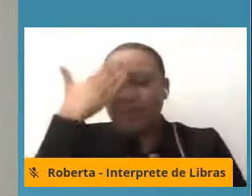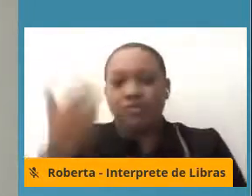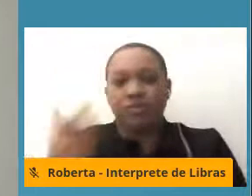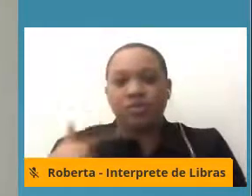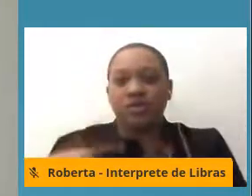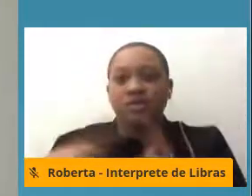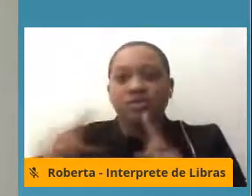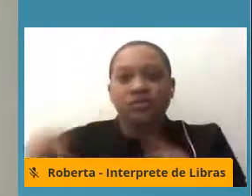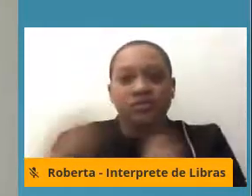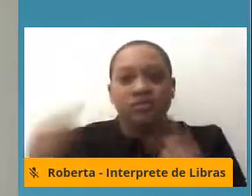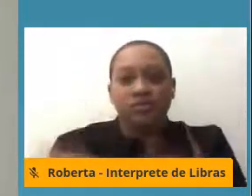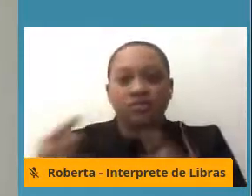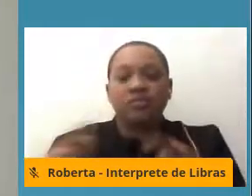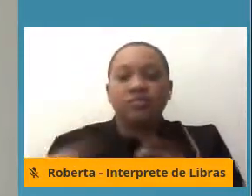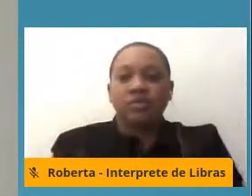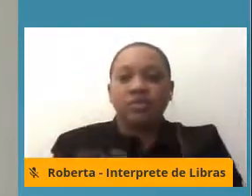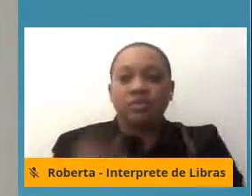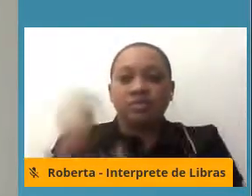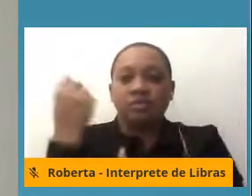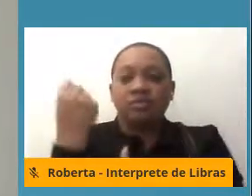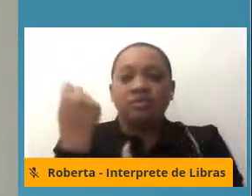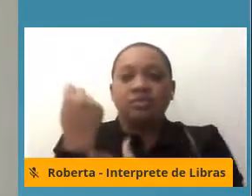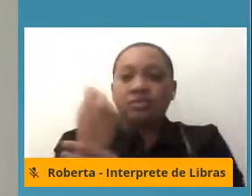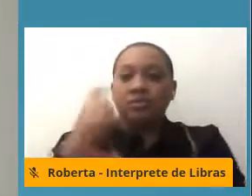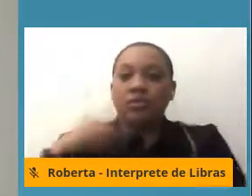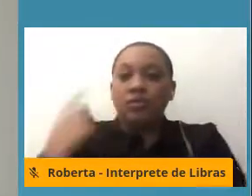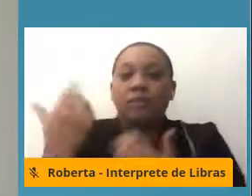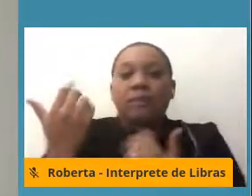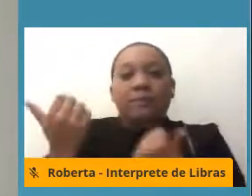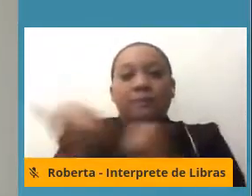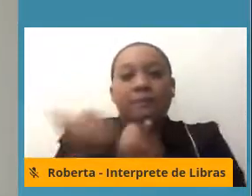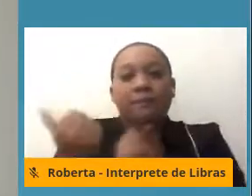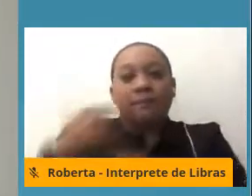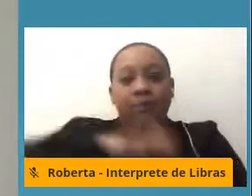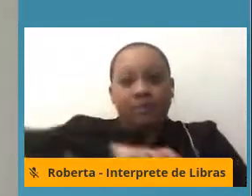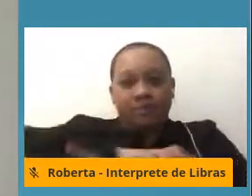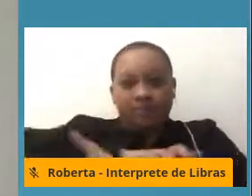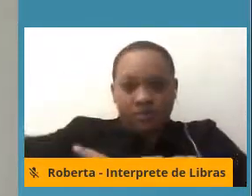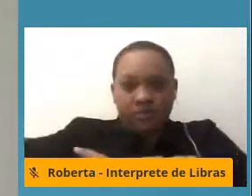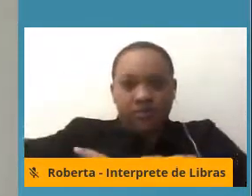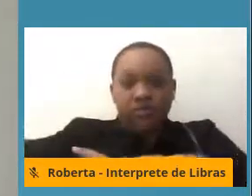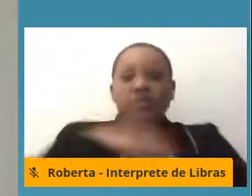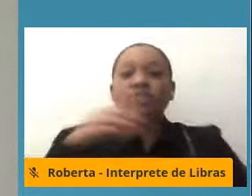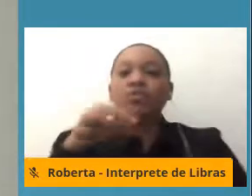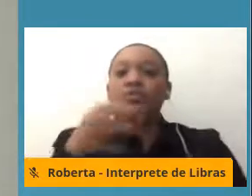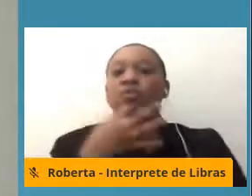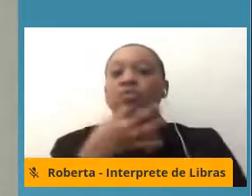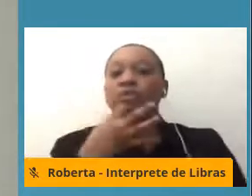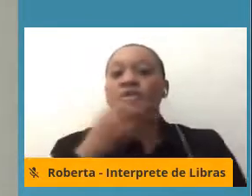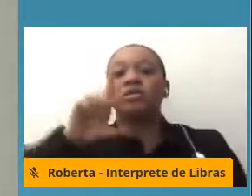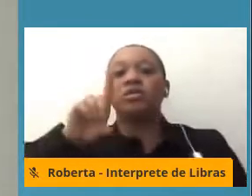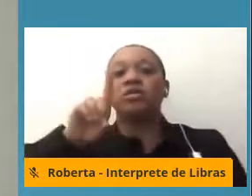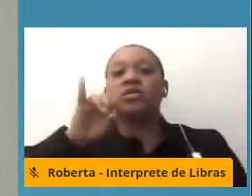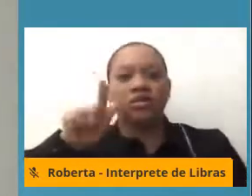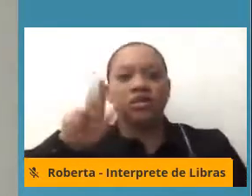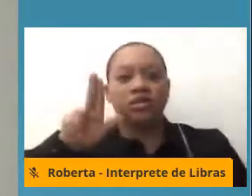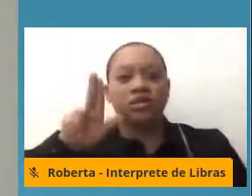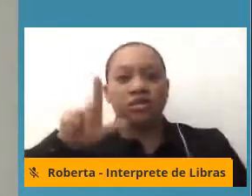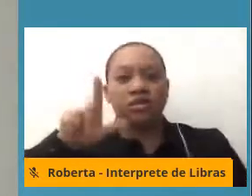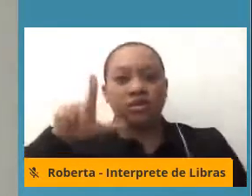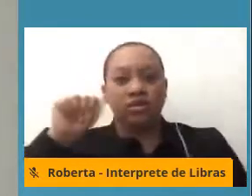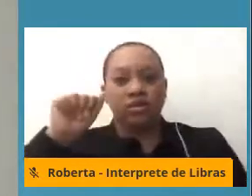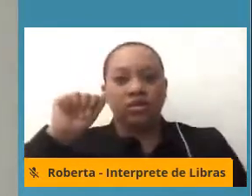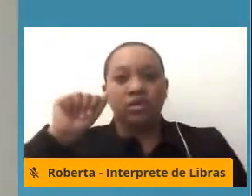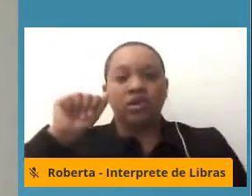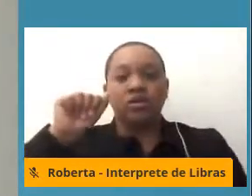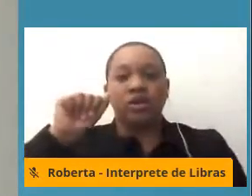é o lugar, o Divina Gula, que todo mundo também conhece, né? E a cervejaria St. Hopes,